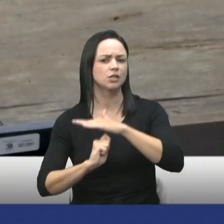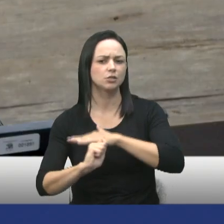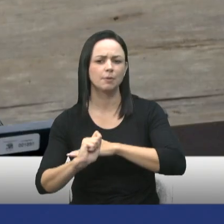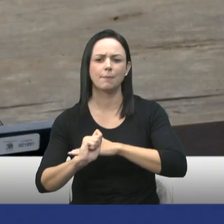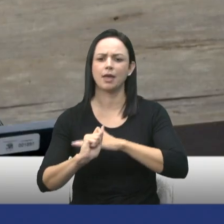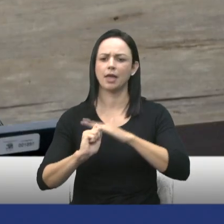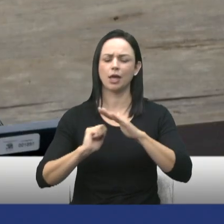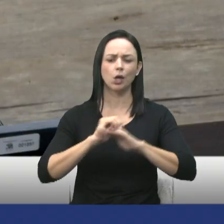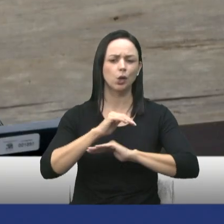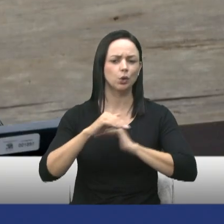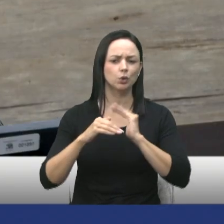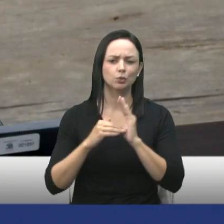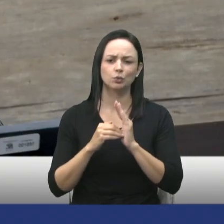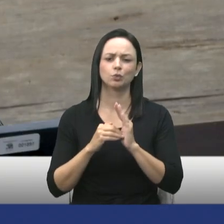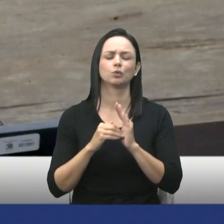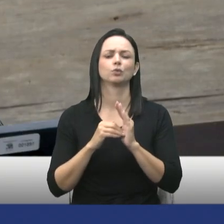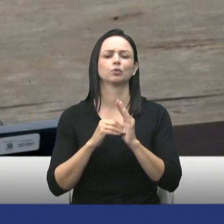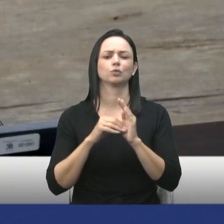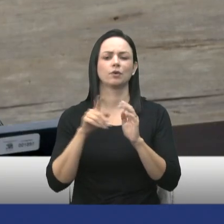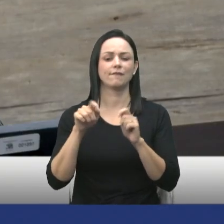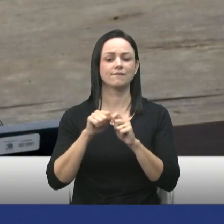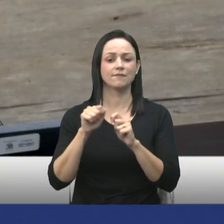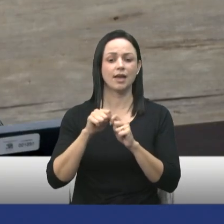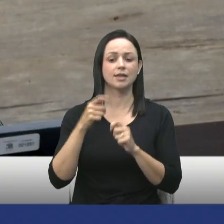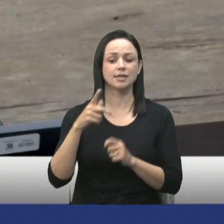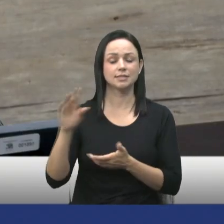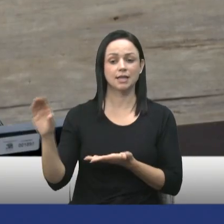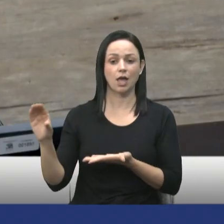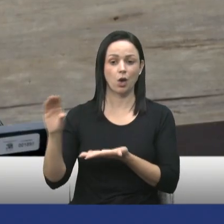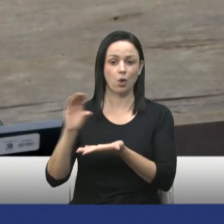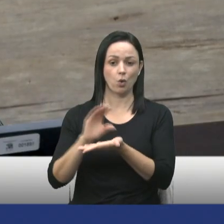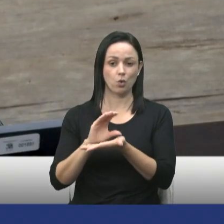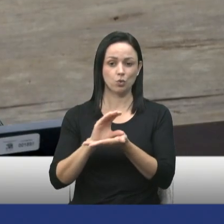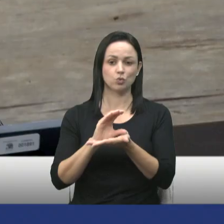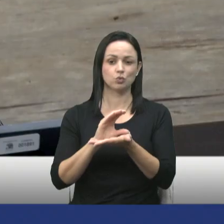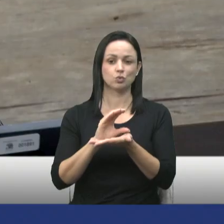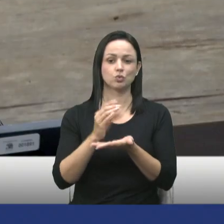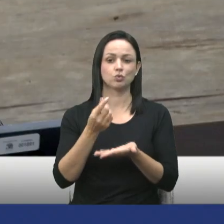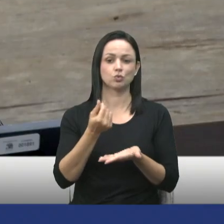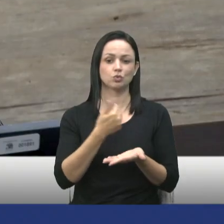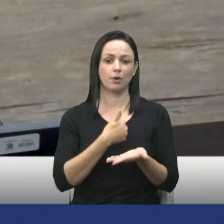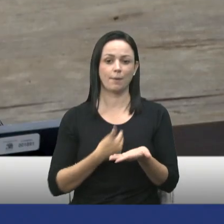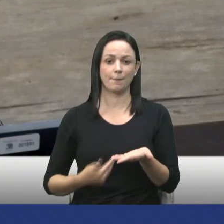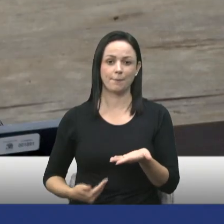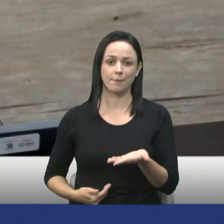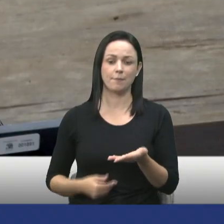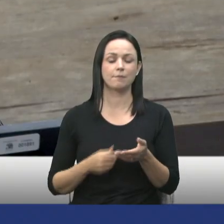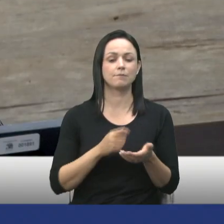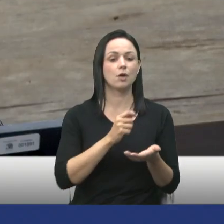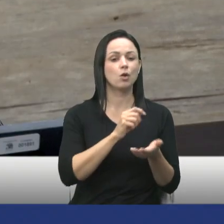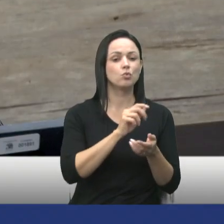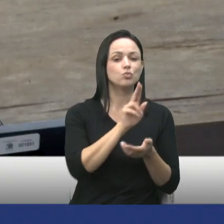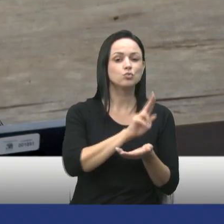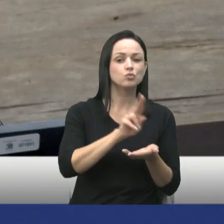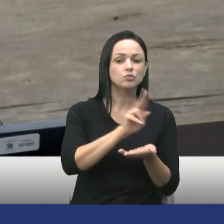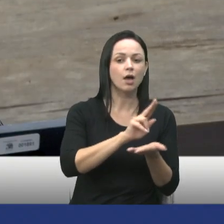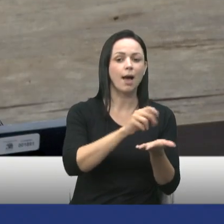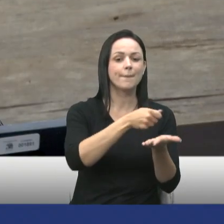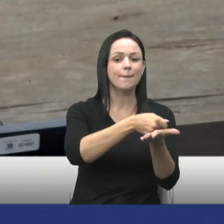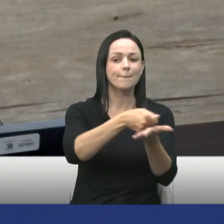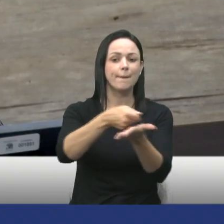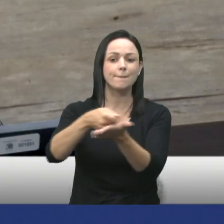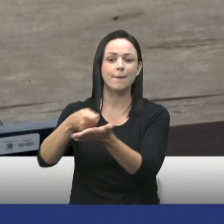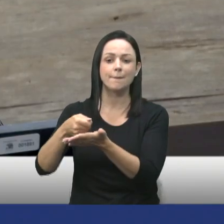para que faça desse recurso público, fazer o emprego da melhor forma possível. Ontem aqui também